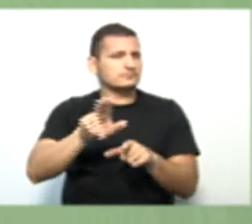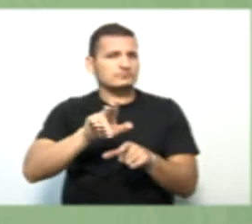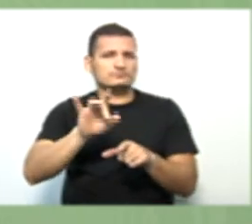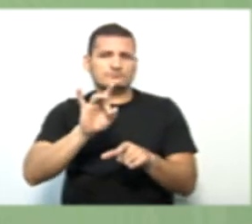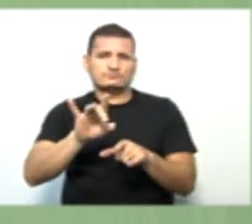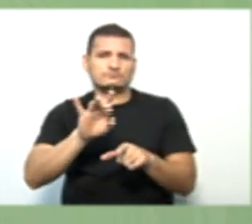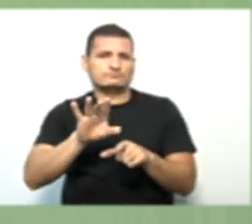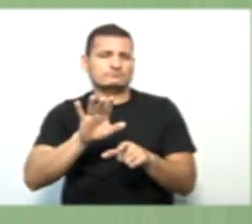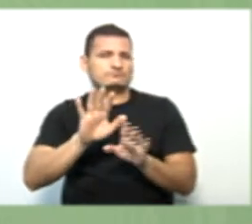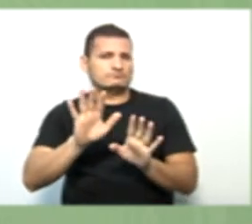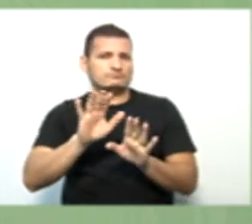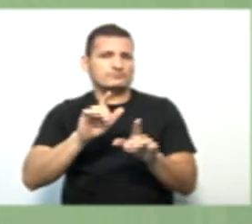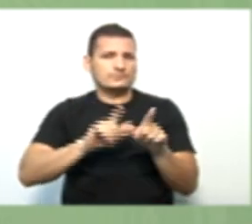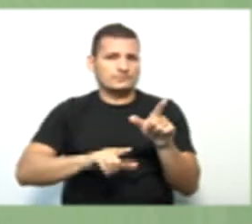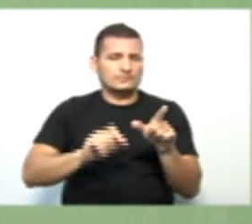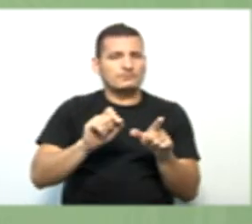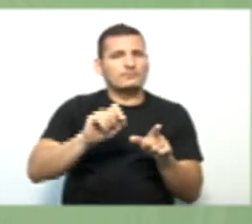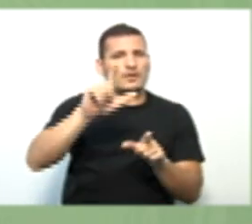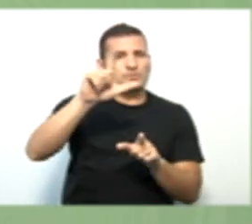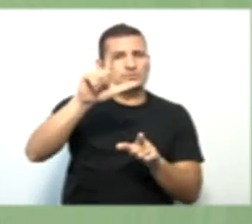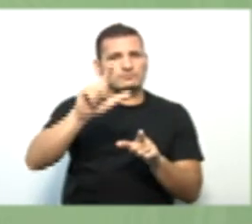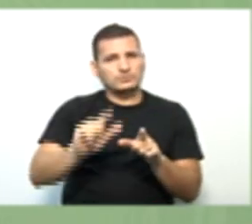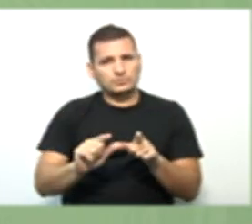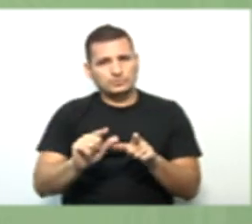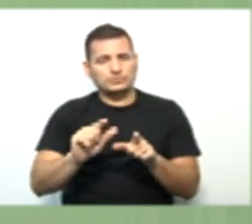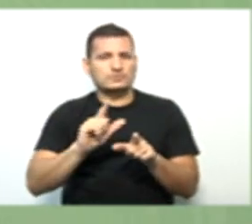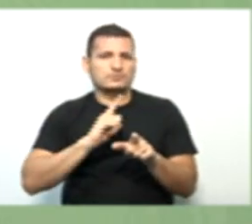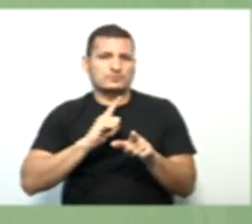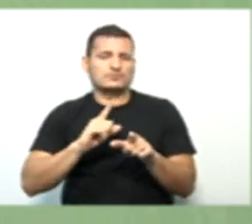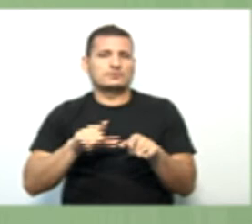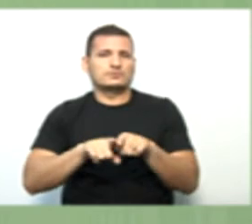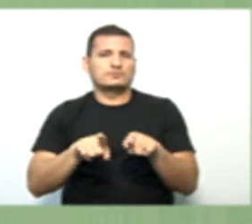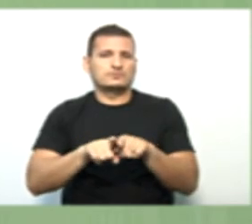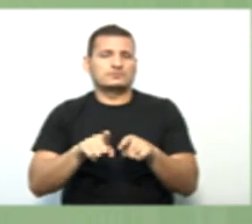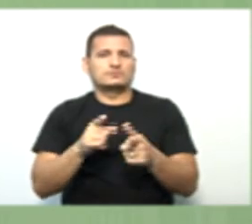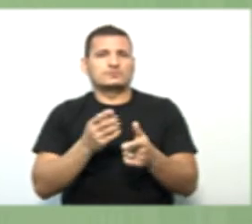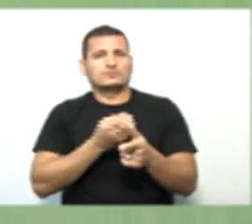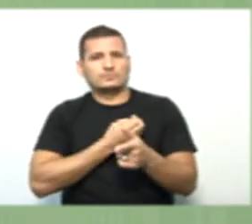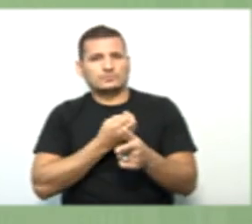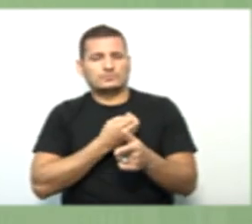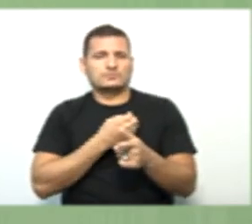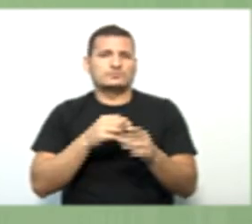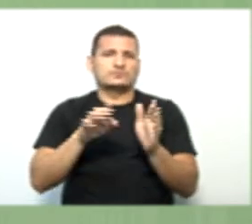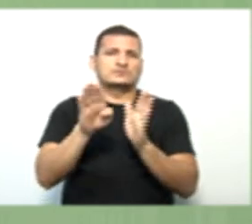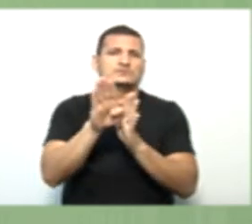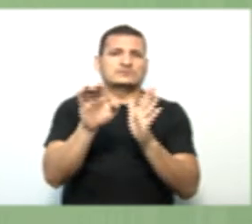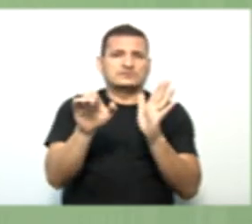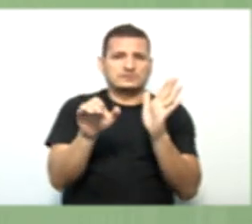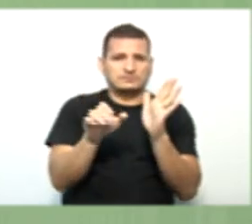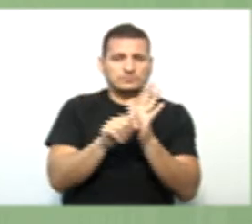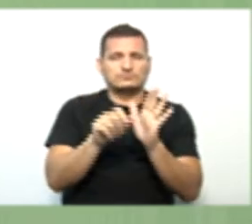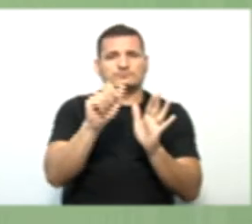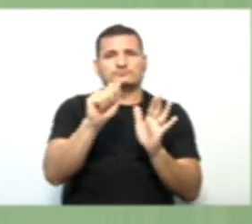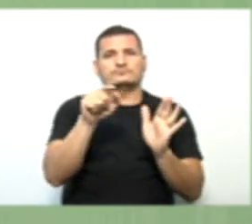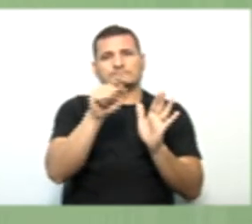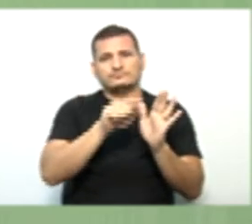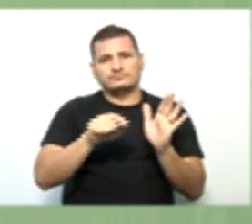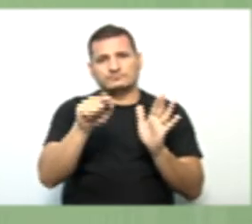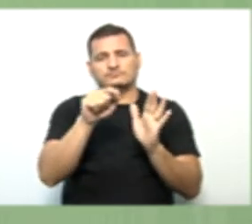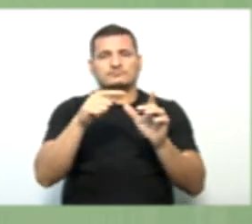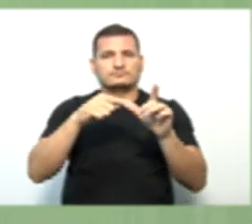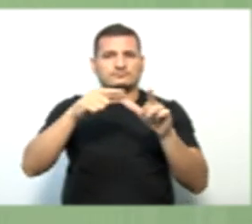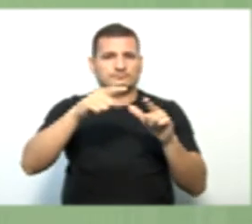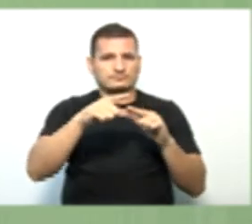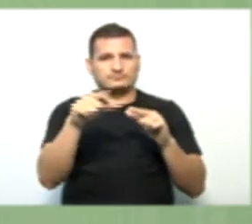letras maiúsculas ou minúsculas, mas também eles incluem os dígitos, incluem os símbolos, né, o underline, o